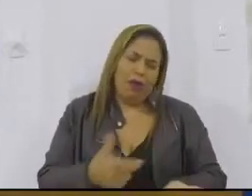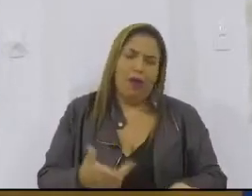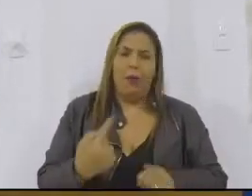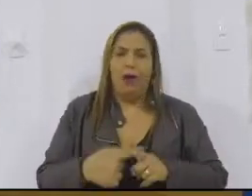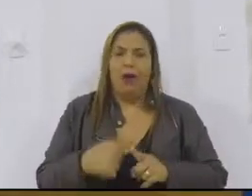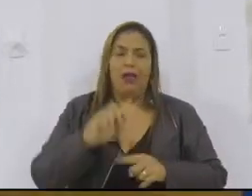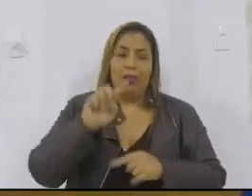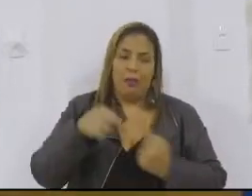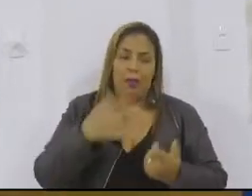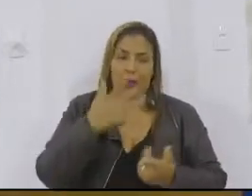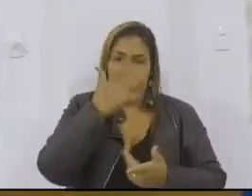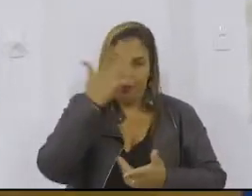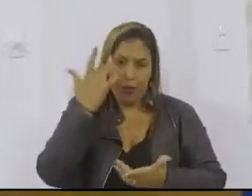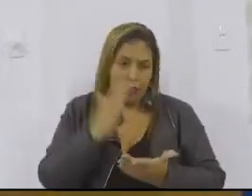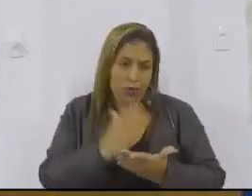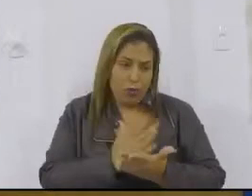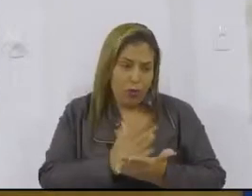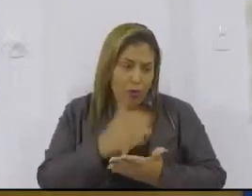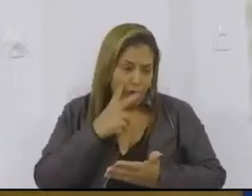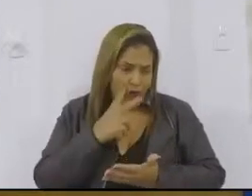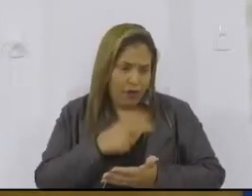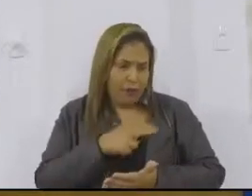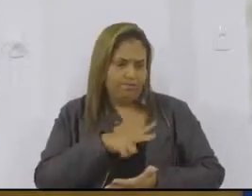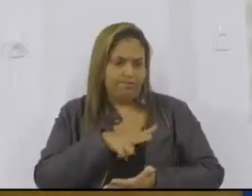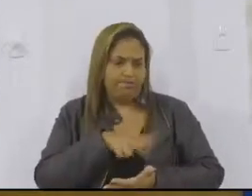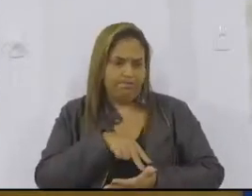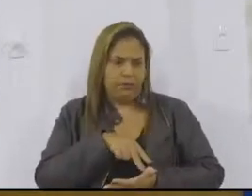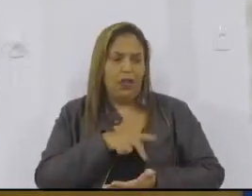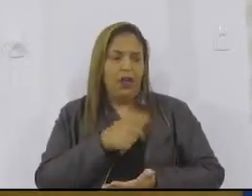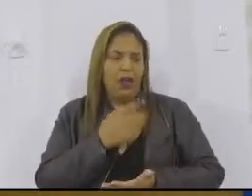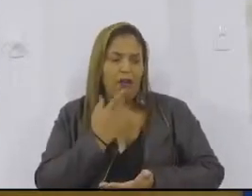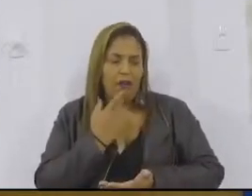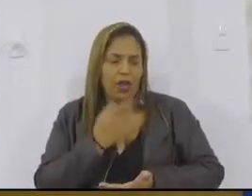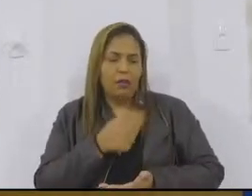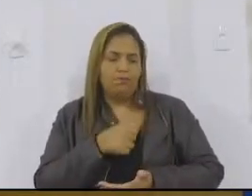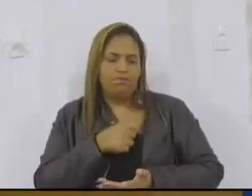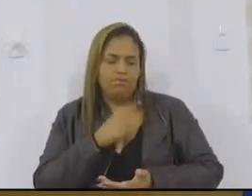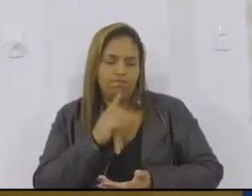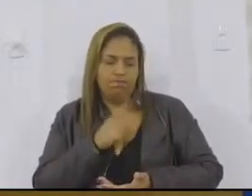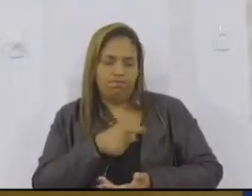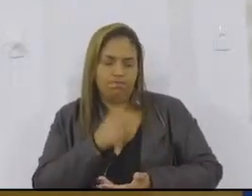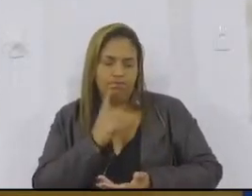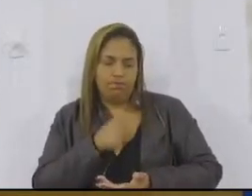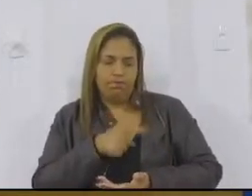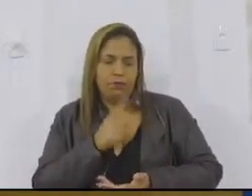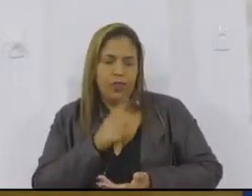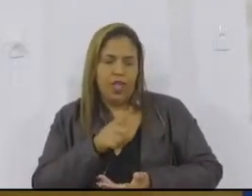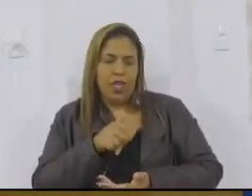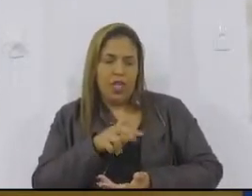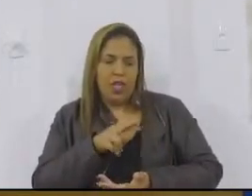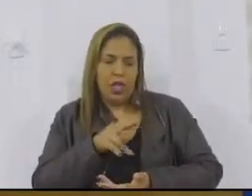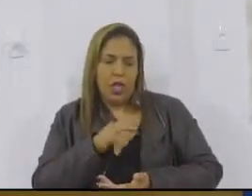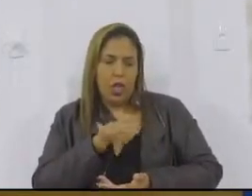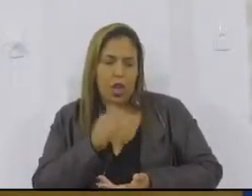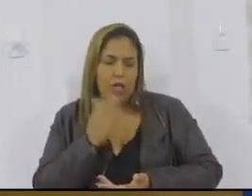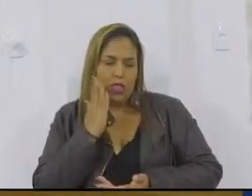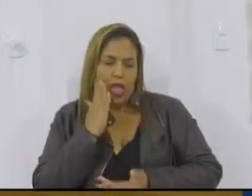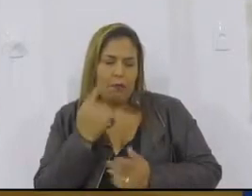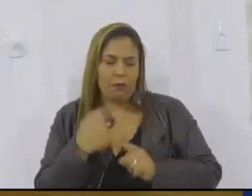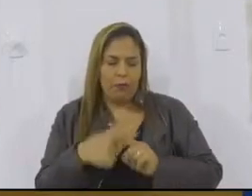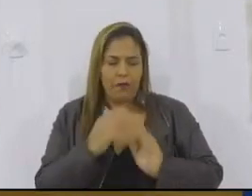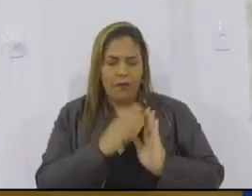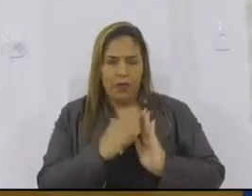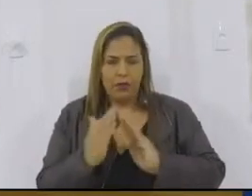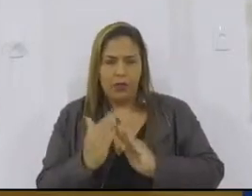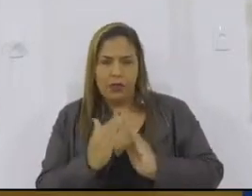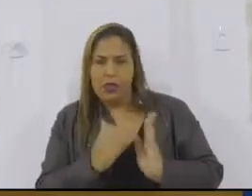vê, acha que pastor André tem alguma situação a ver com o laboratório Grion, por ser vizinho.